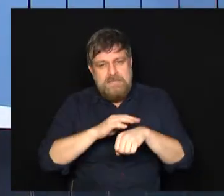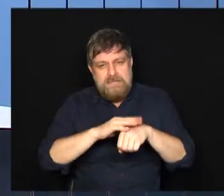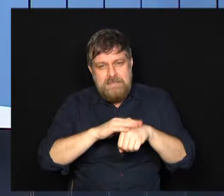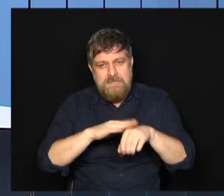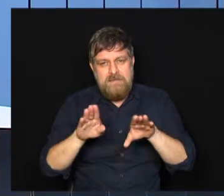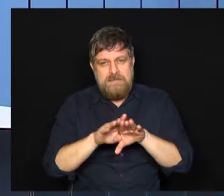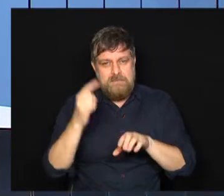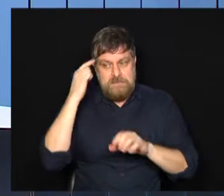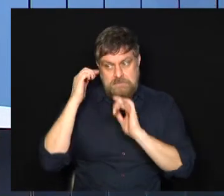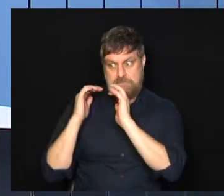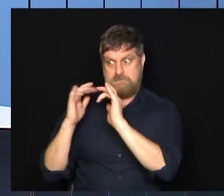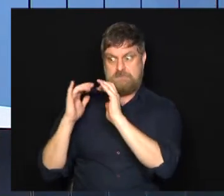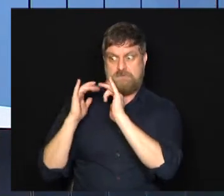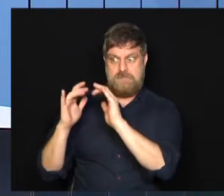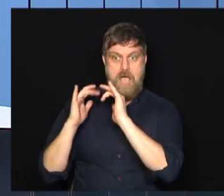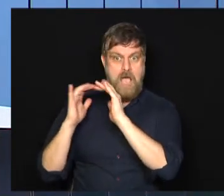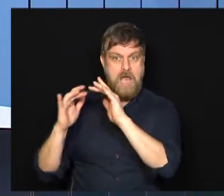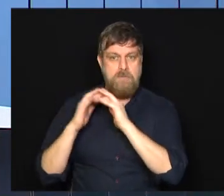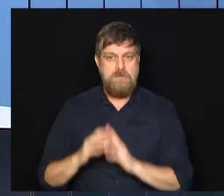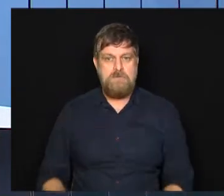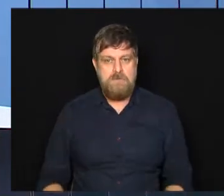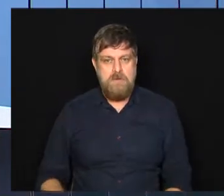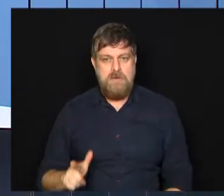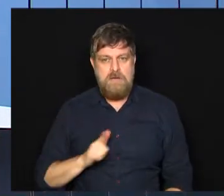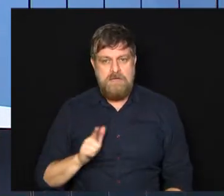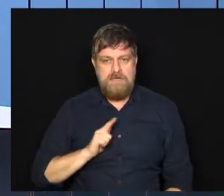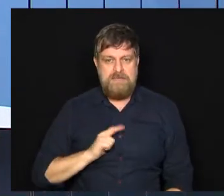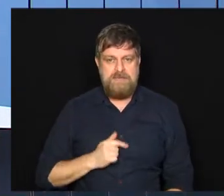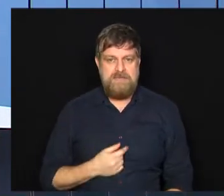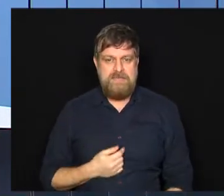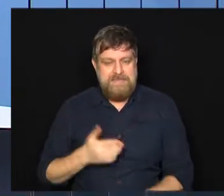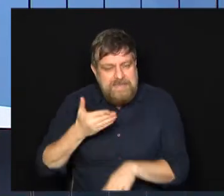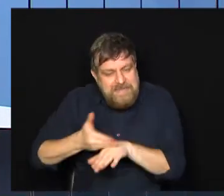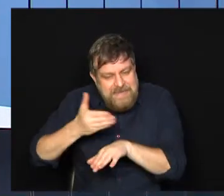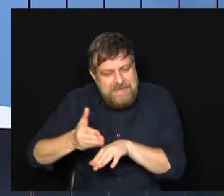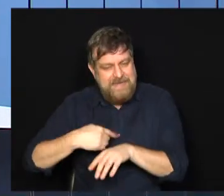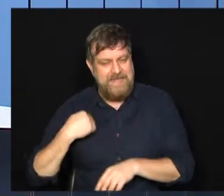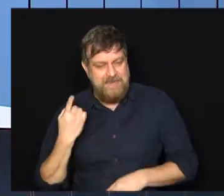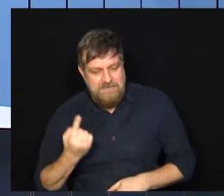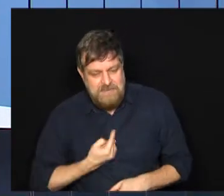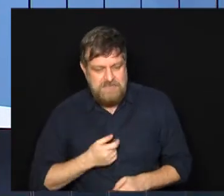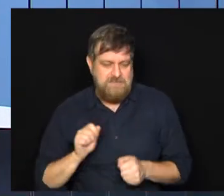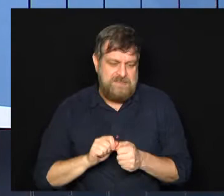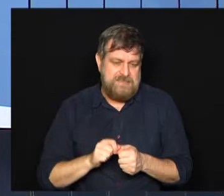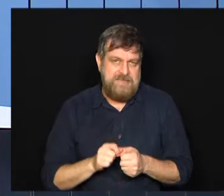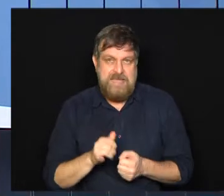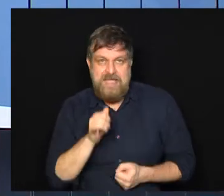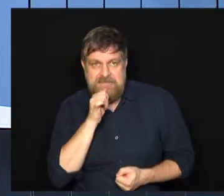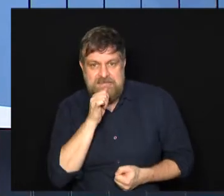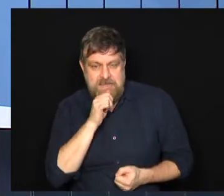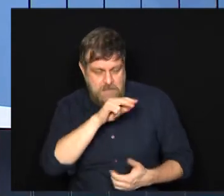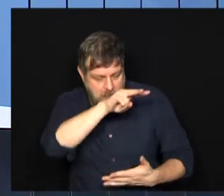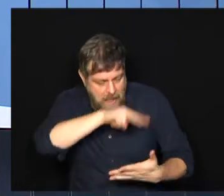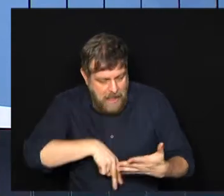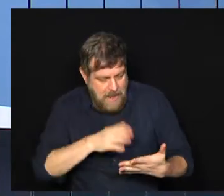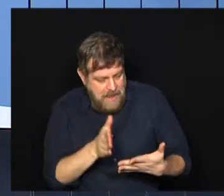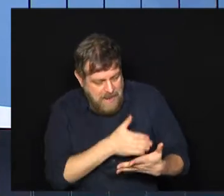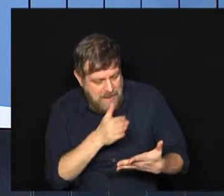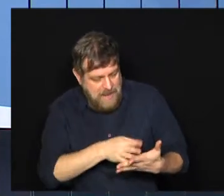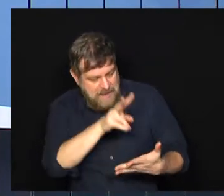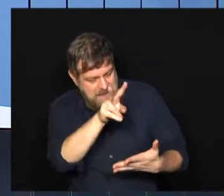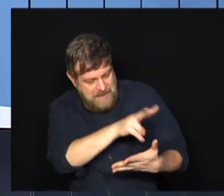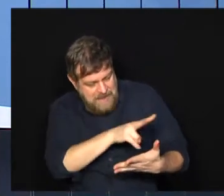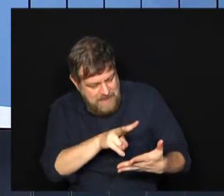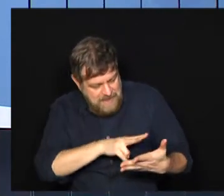estímulo do cérebro, né? É possível, existem exercícios, por exemplo, que a gente pode fazer, leitura, por exemplo, a gente até fala assim, faz